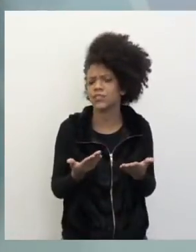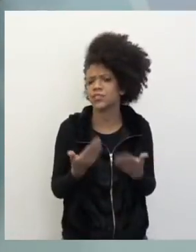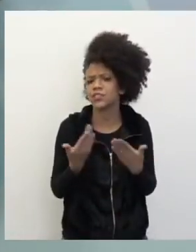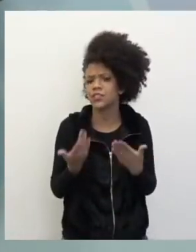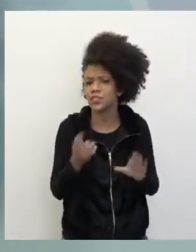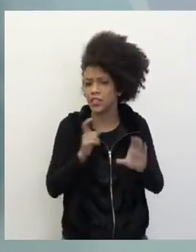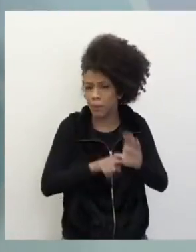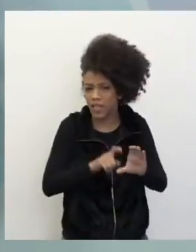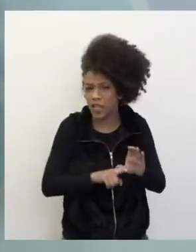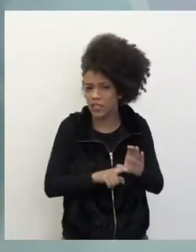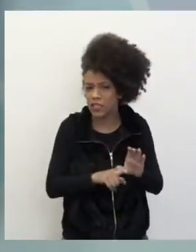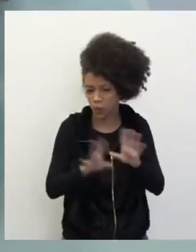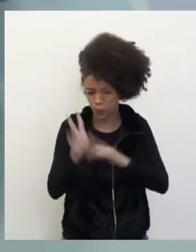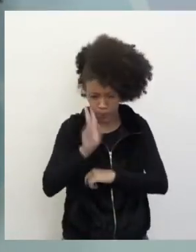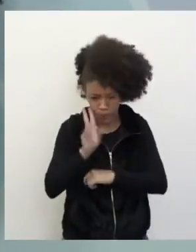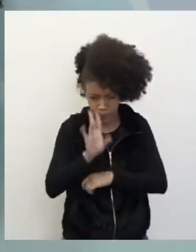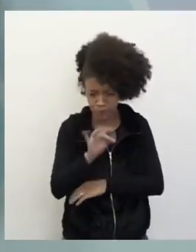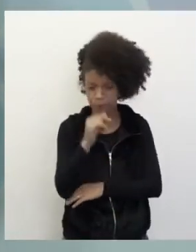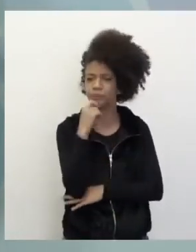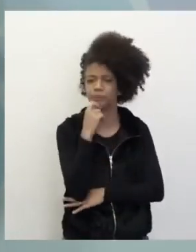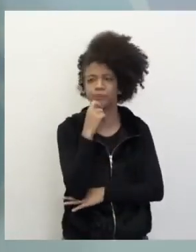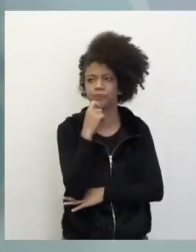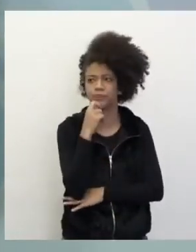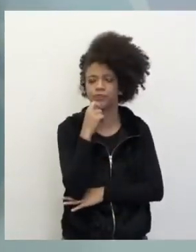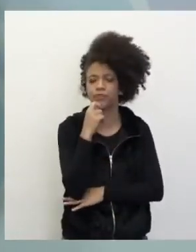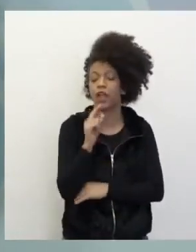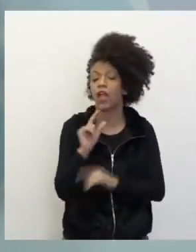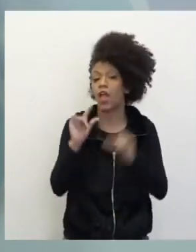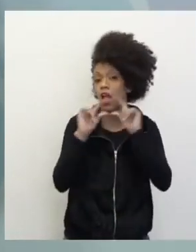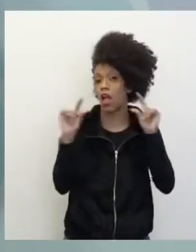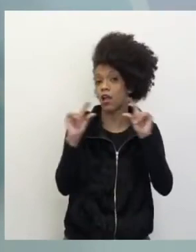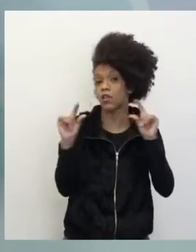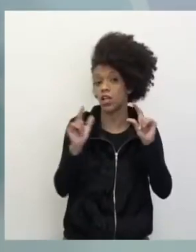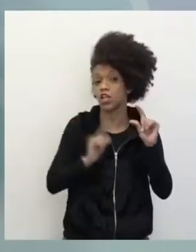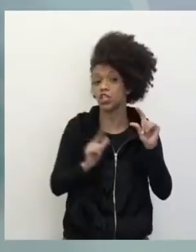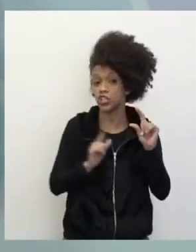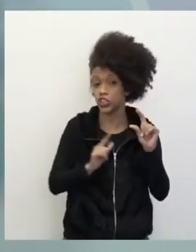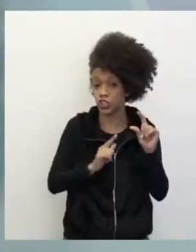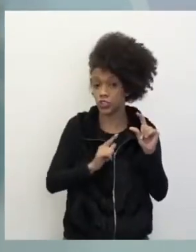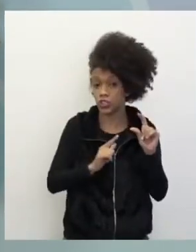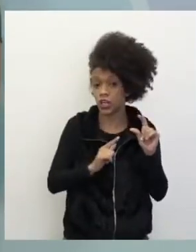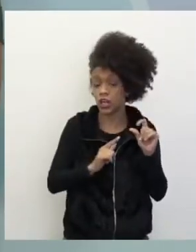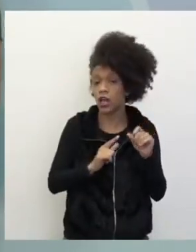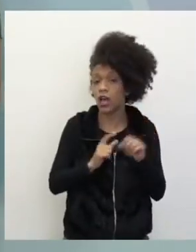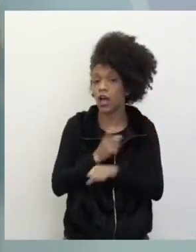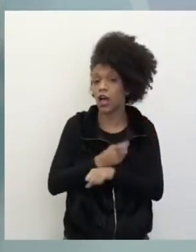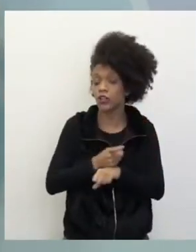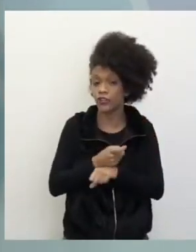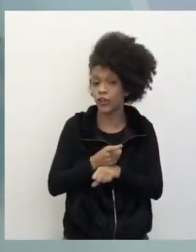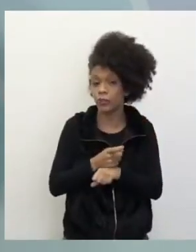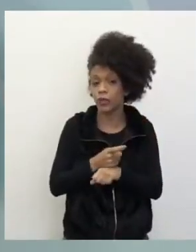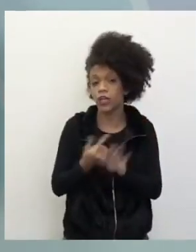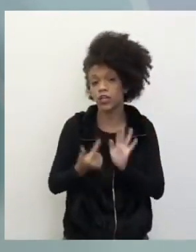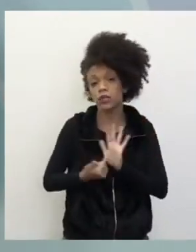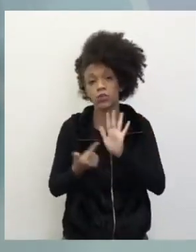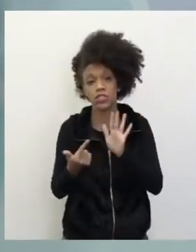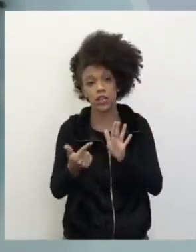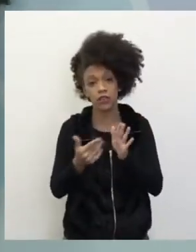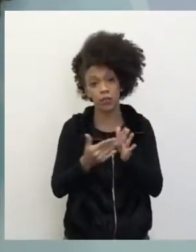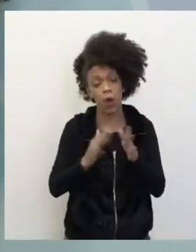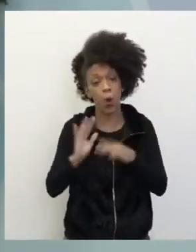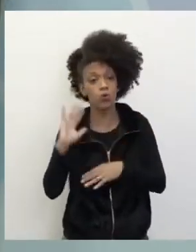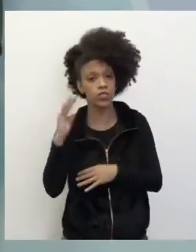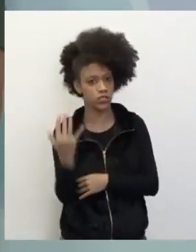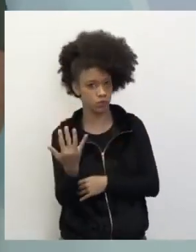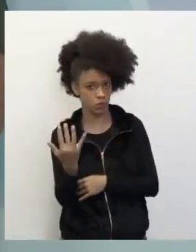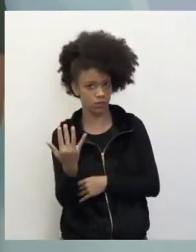subordinação? Lembra que lá em cima eu tinha uma locução adverbial porque demonstrava uma circunstância? Então, eu